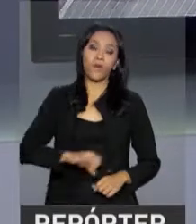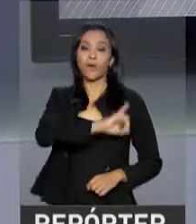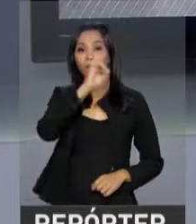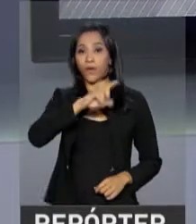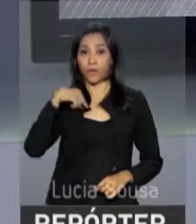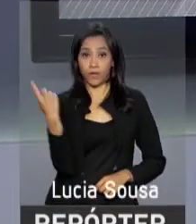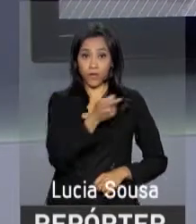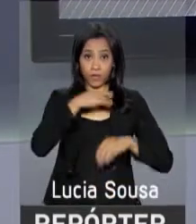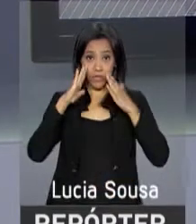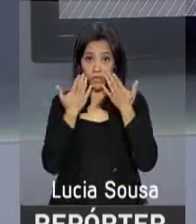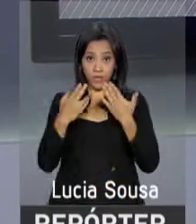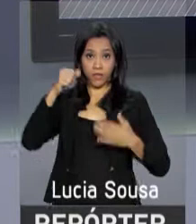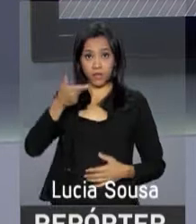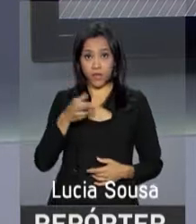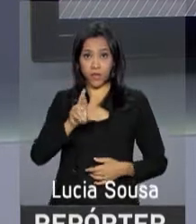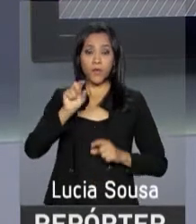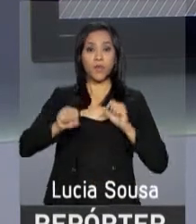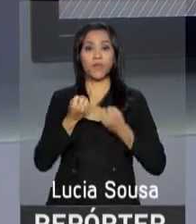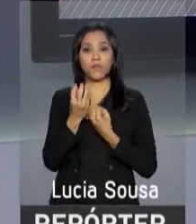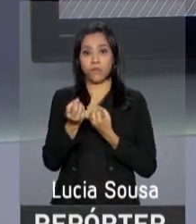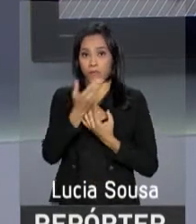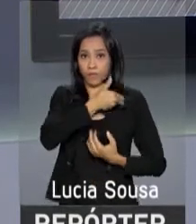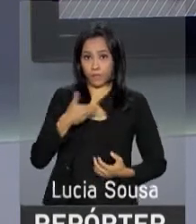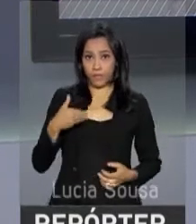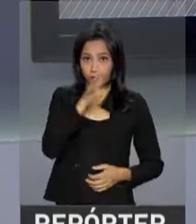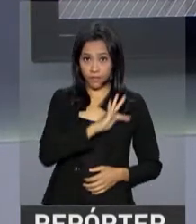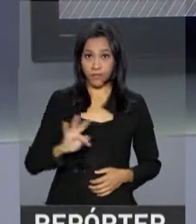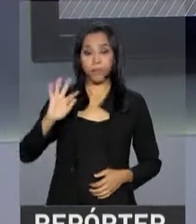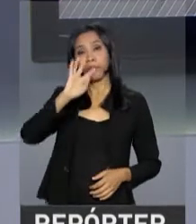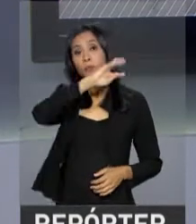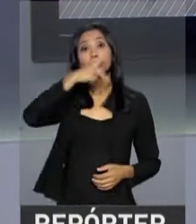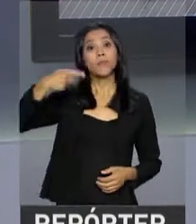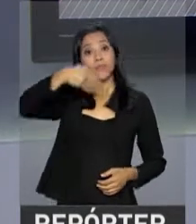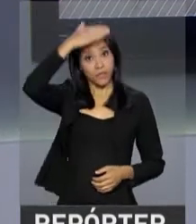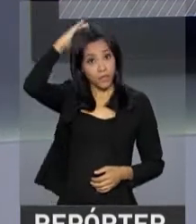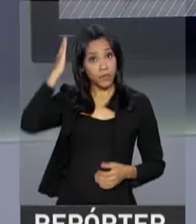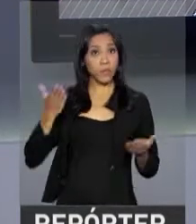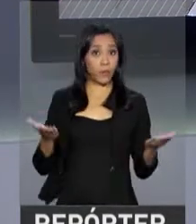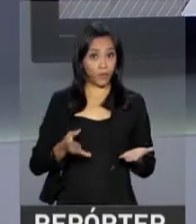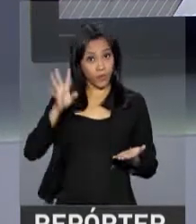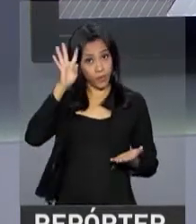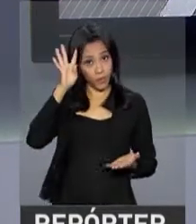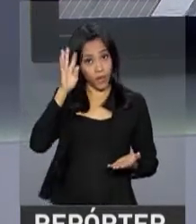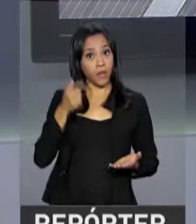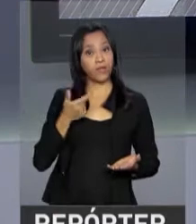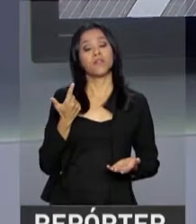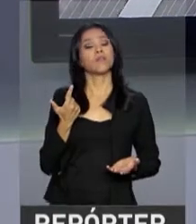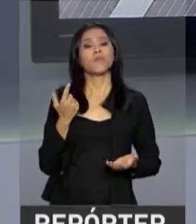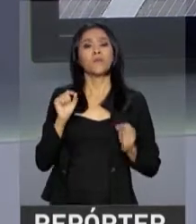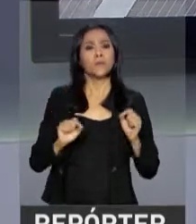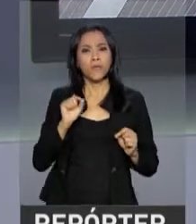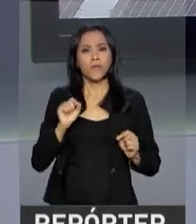Olá, no ar o repórter NBR, as notícias do governo federal. O presidente Michel Temer esteve nessa quarta-feira no Centro Integrado